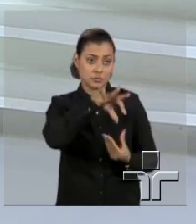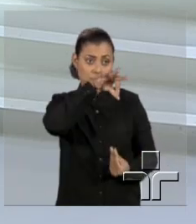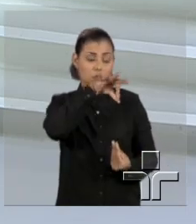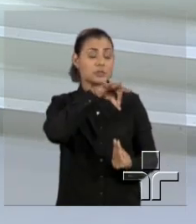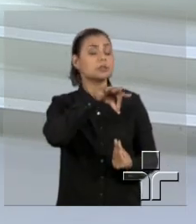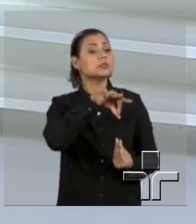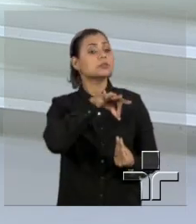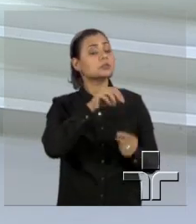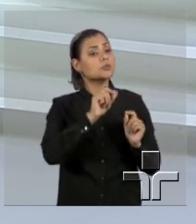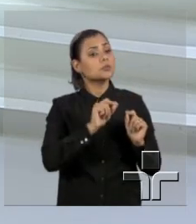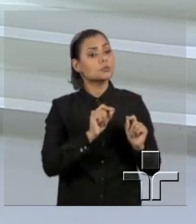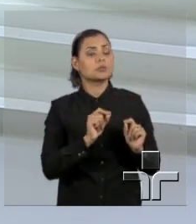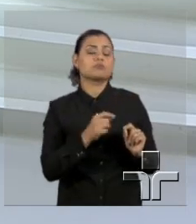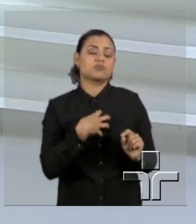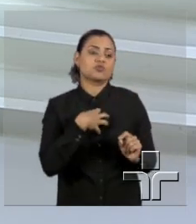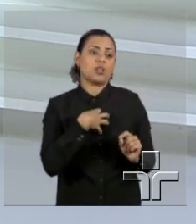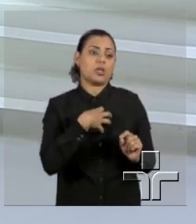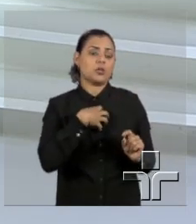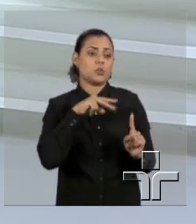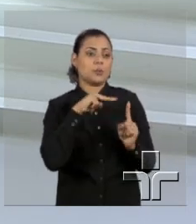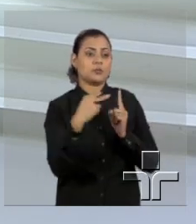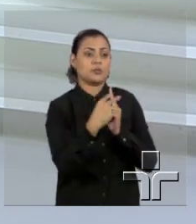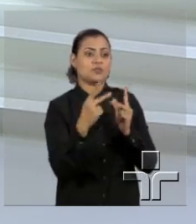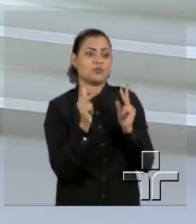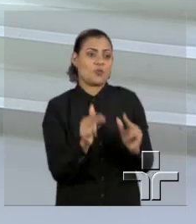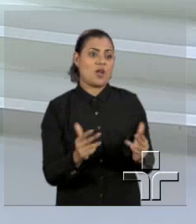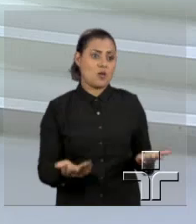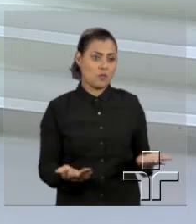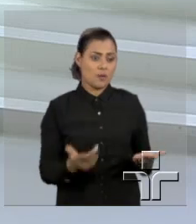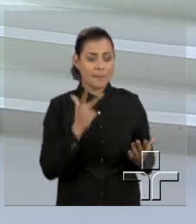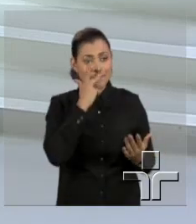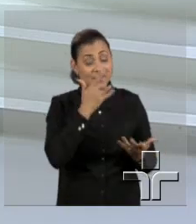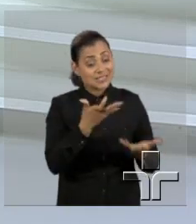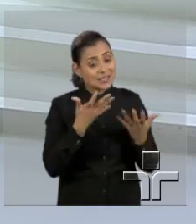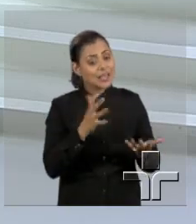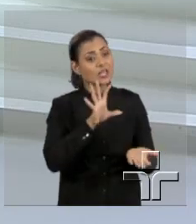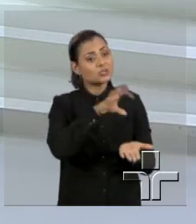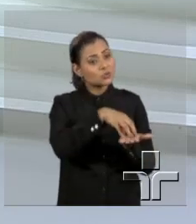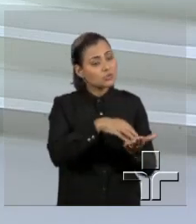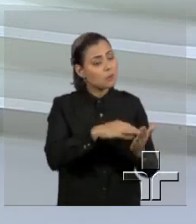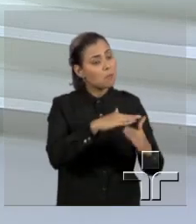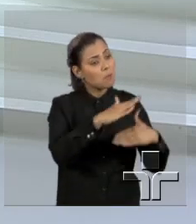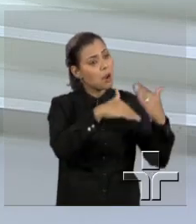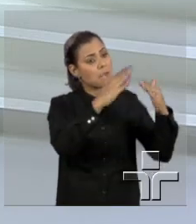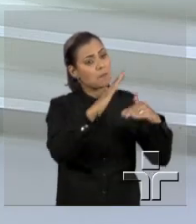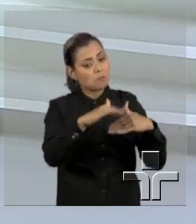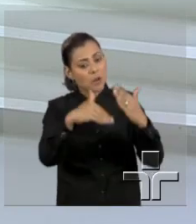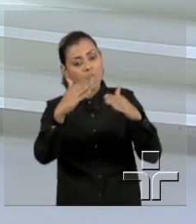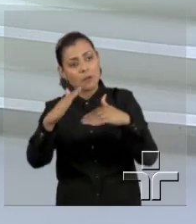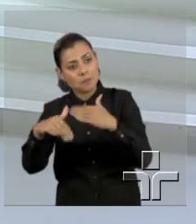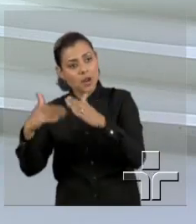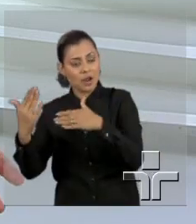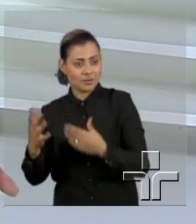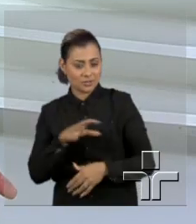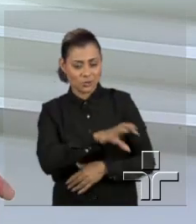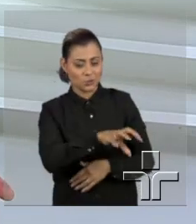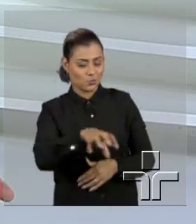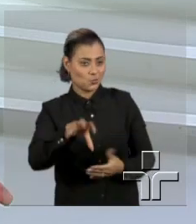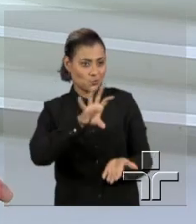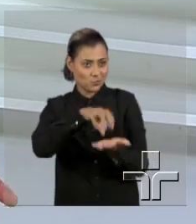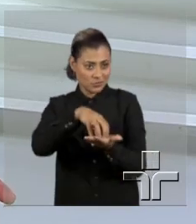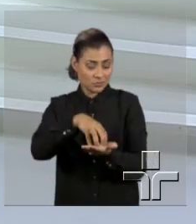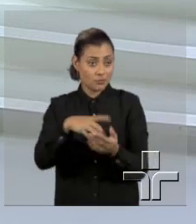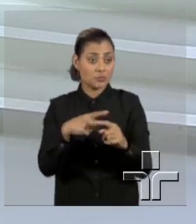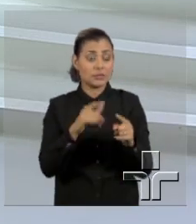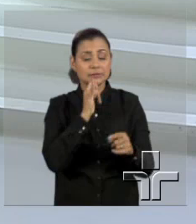assim, por essa perspectiva de crescimento das instituições, você tem um governante